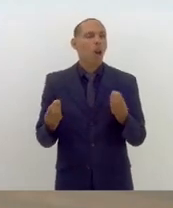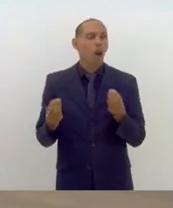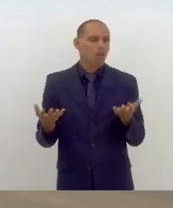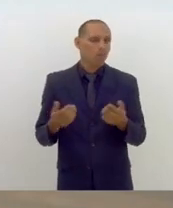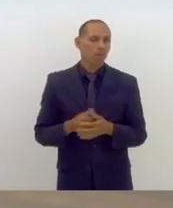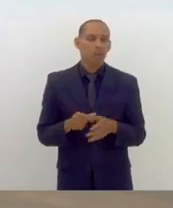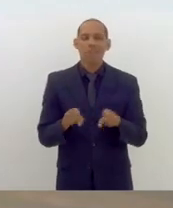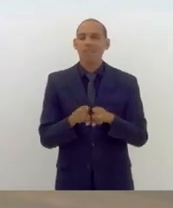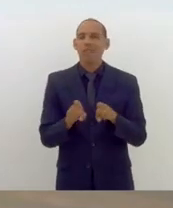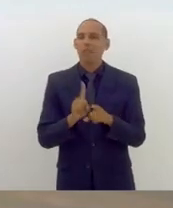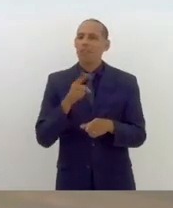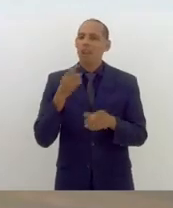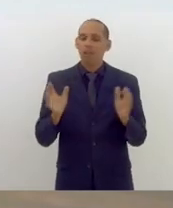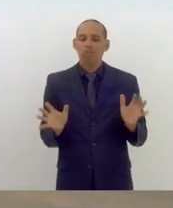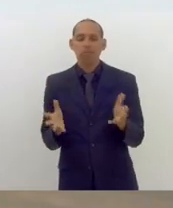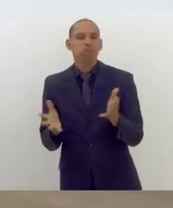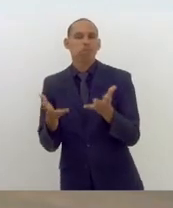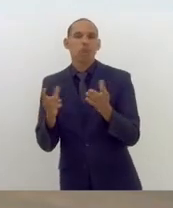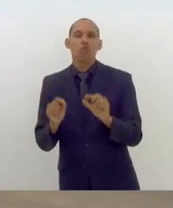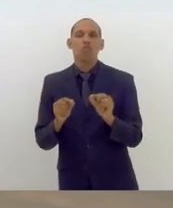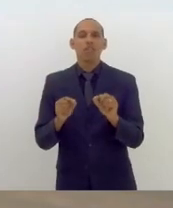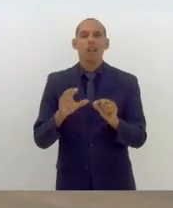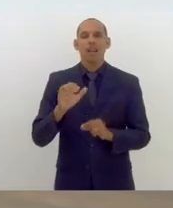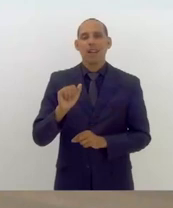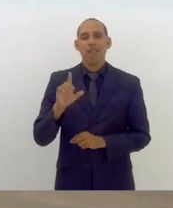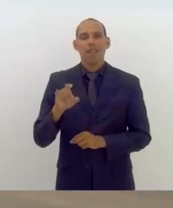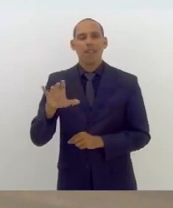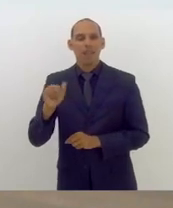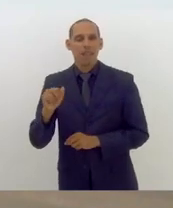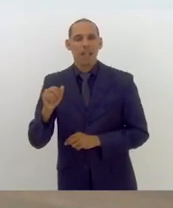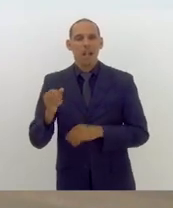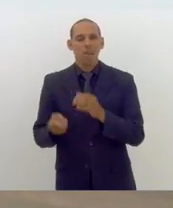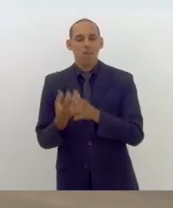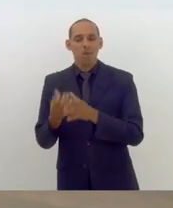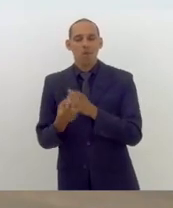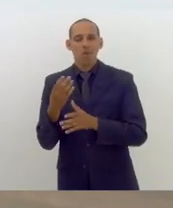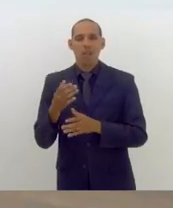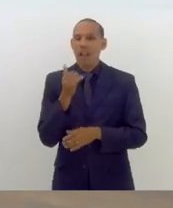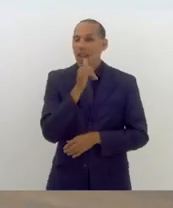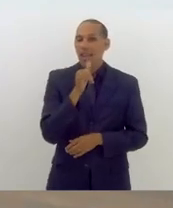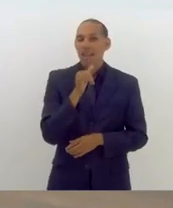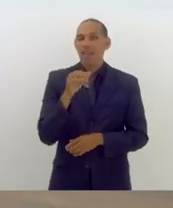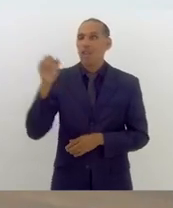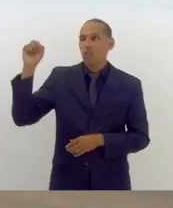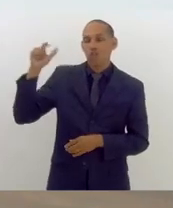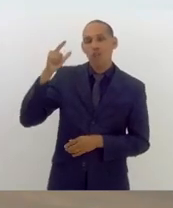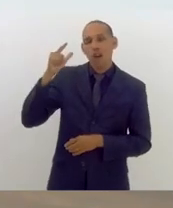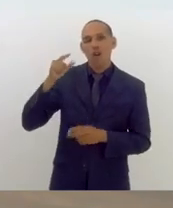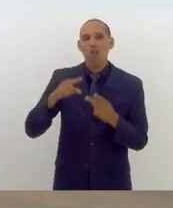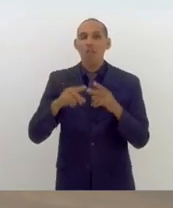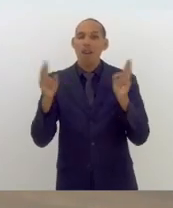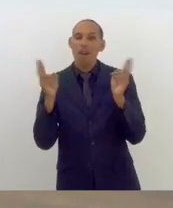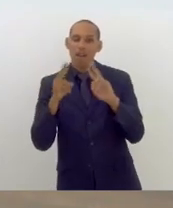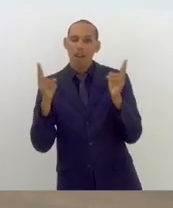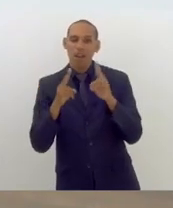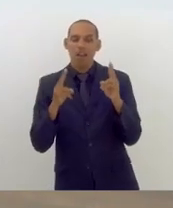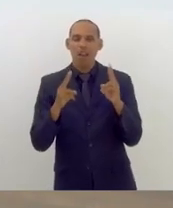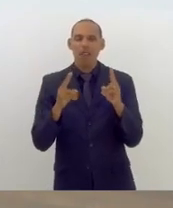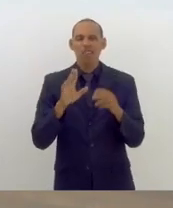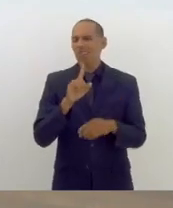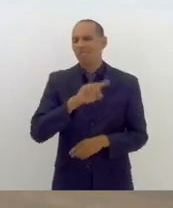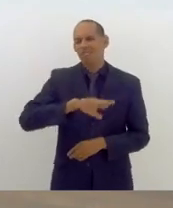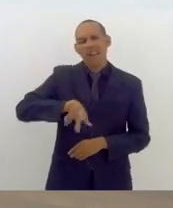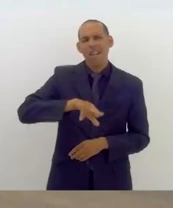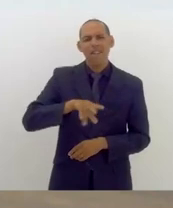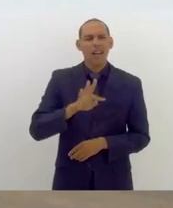como é que a gente incentiva né a cadeia produtiva da energia solar da energia eólica e não como a gente incentiva as